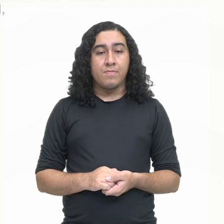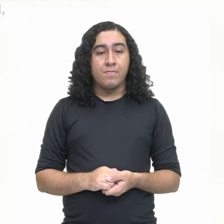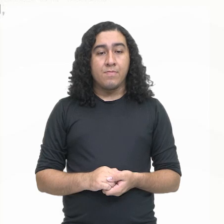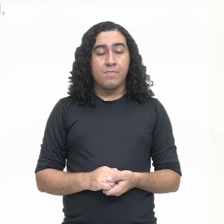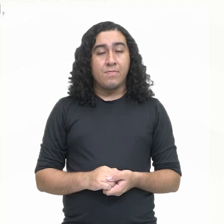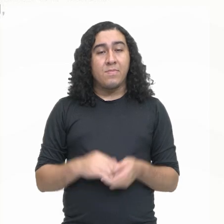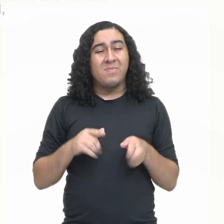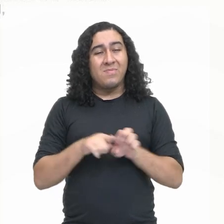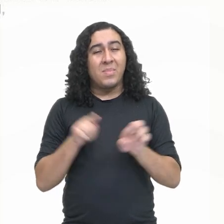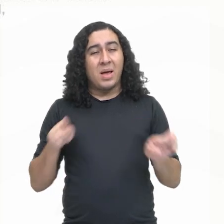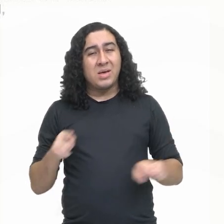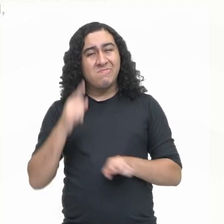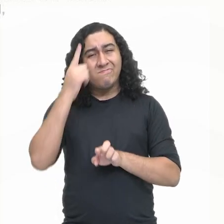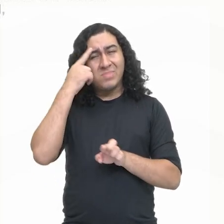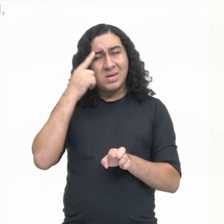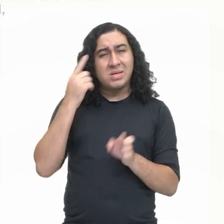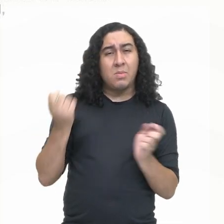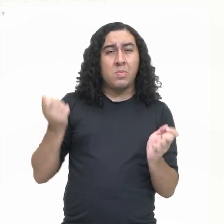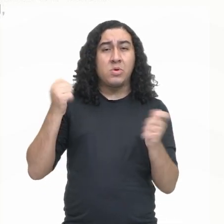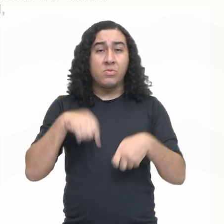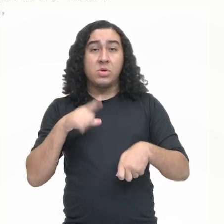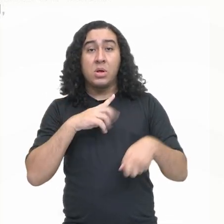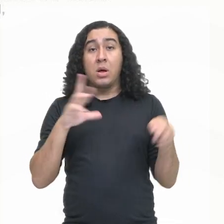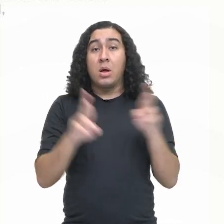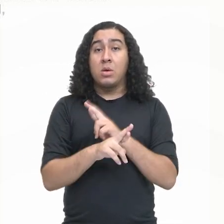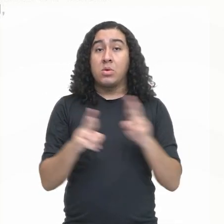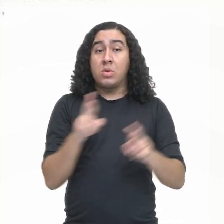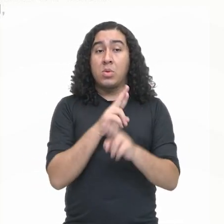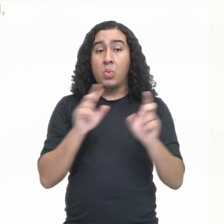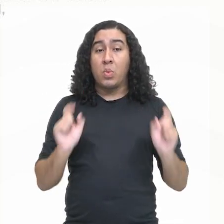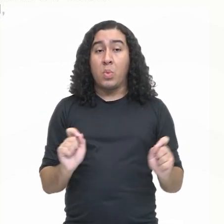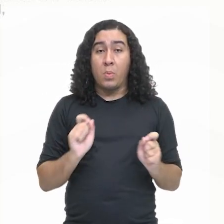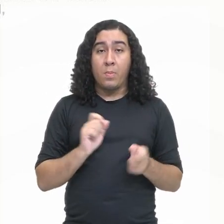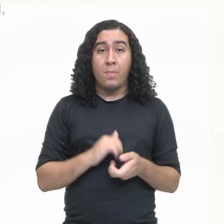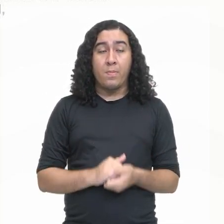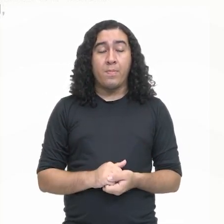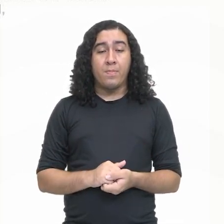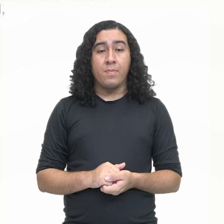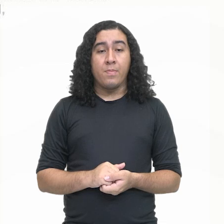Mas provavelmente está relacionado com